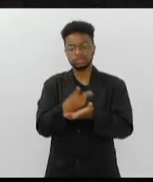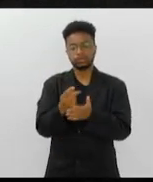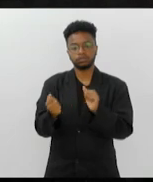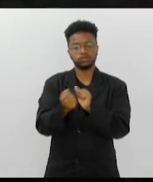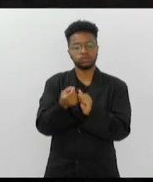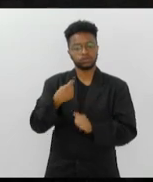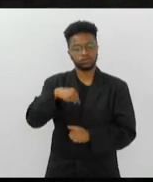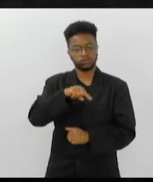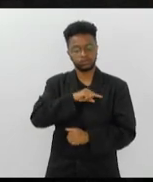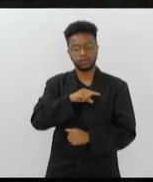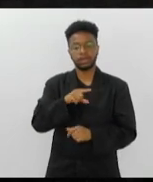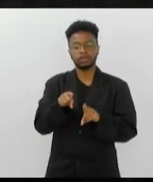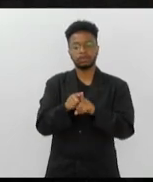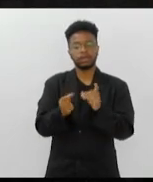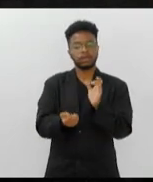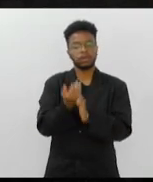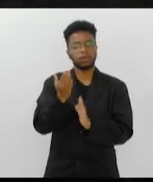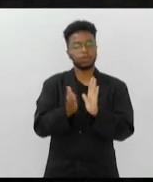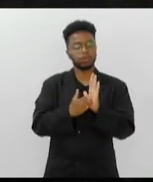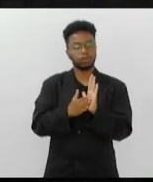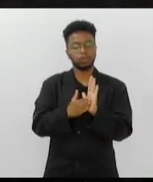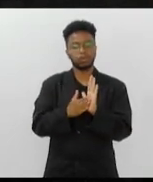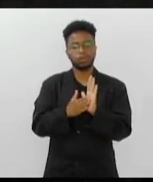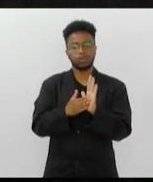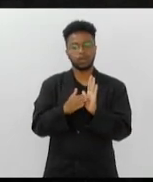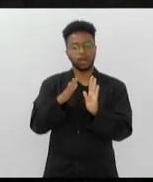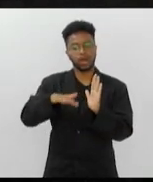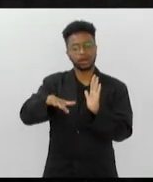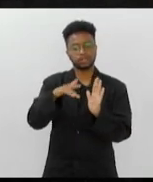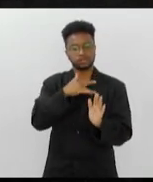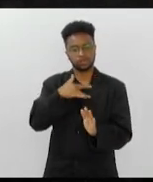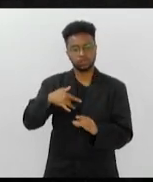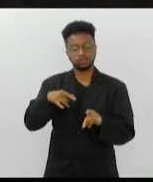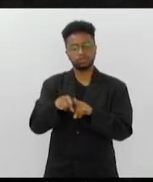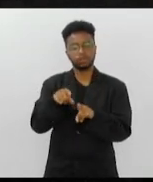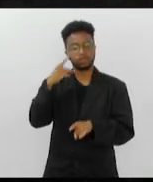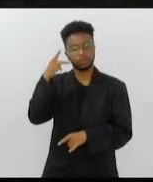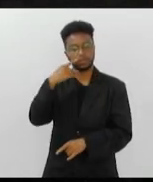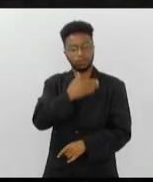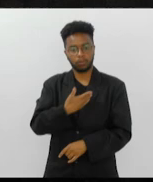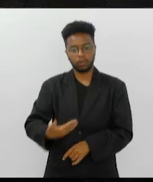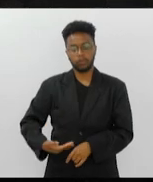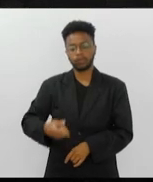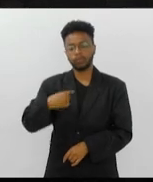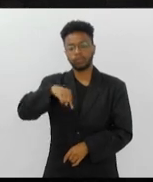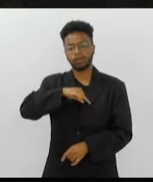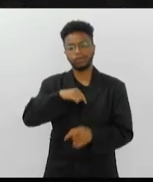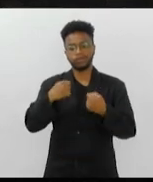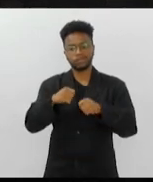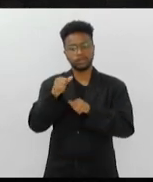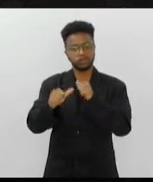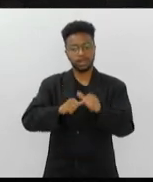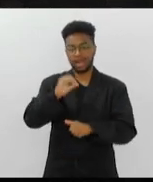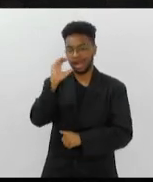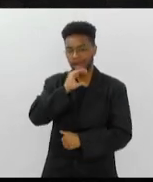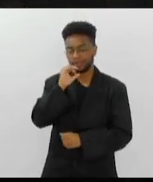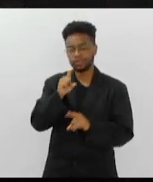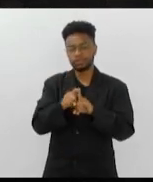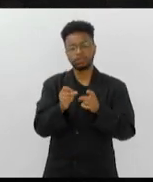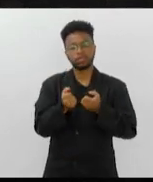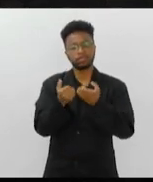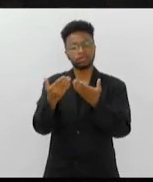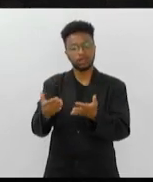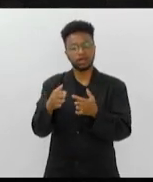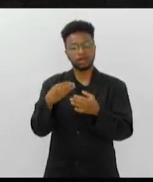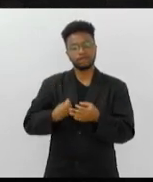políticas públicas, levar propostas para a área da saúde. E é um dos pontos que precisamos imediatamente transformar e trazer dignidade à